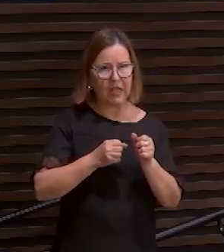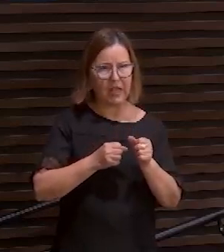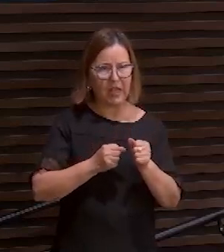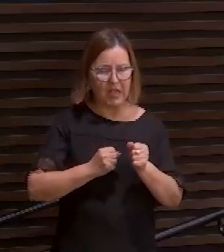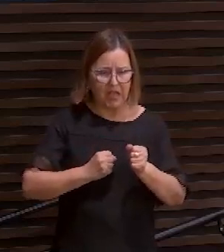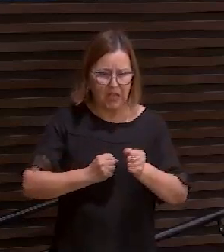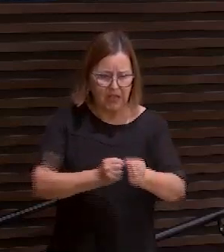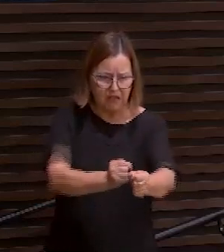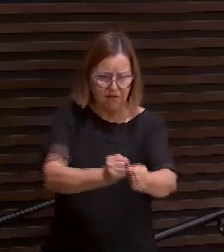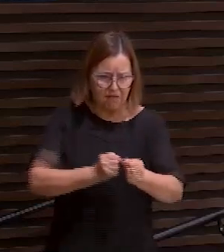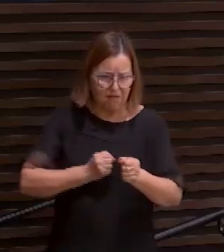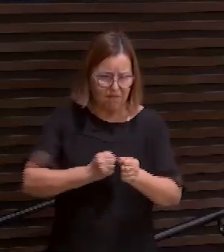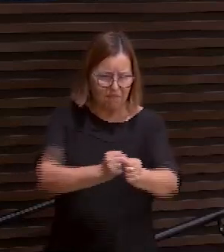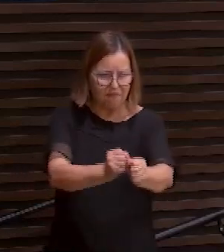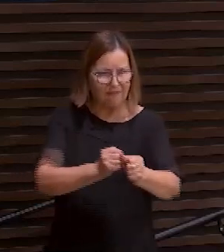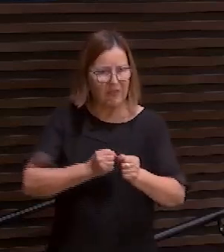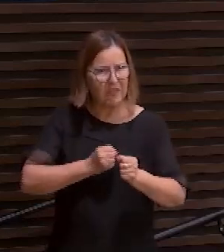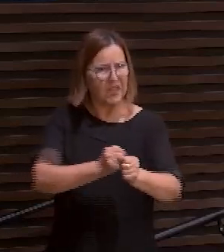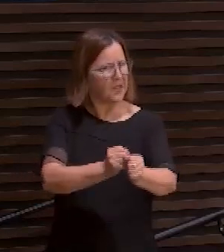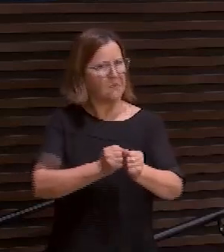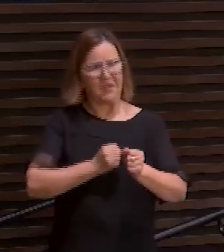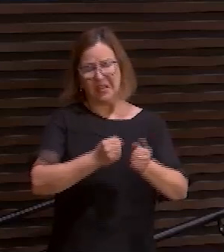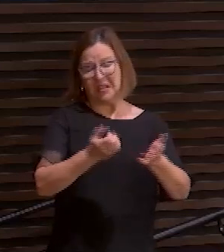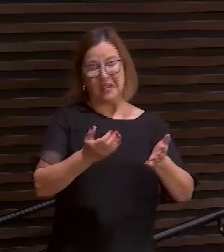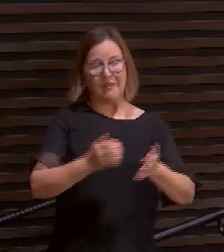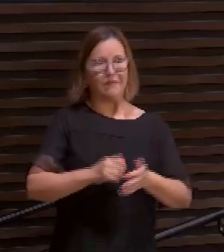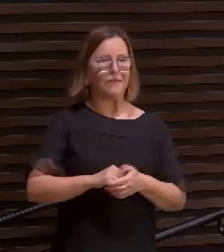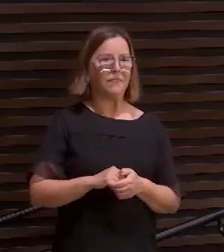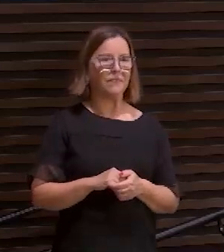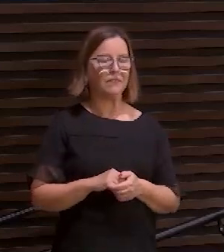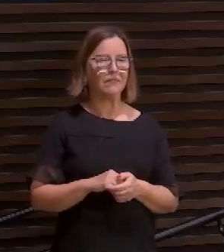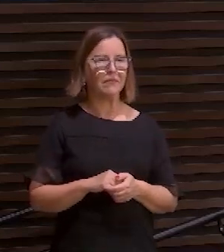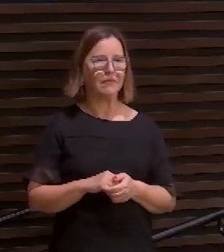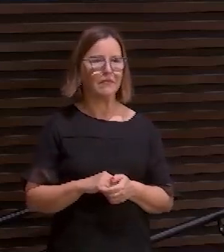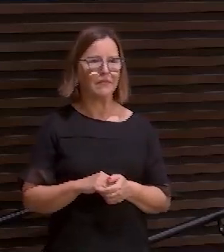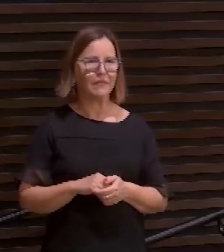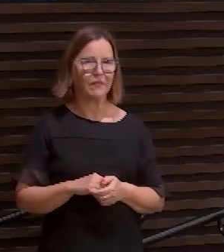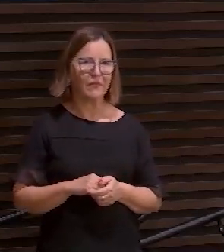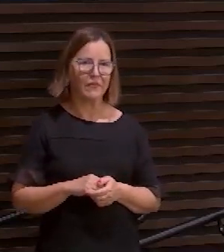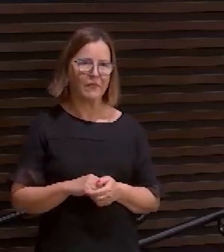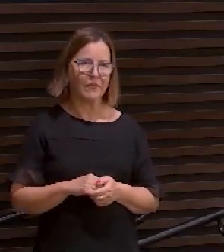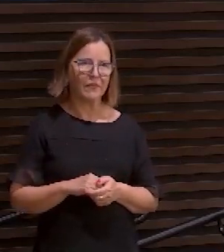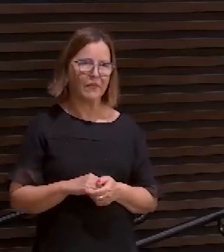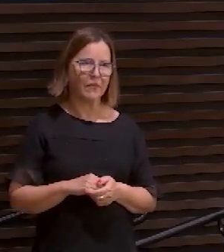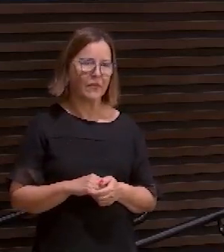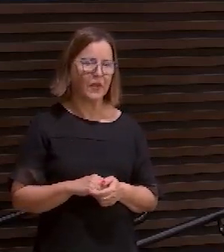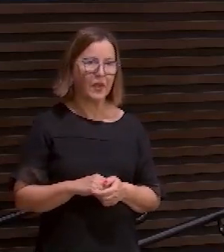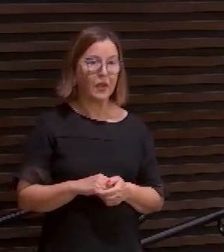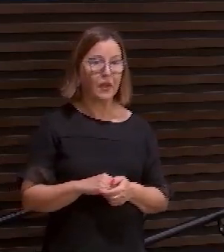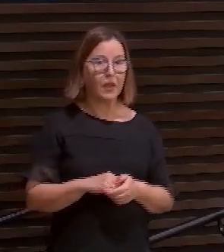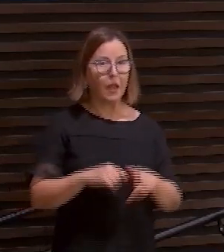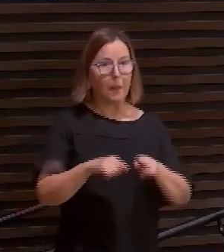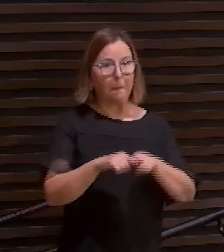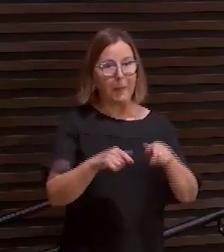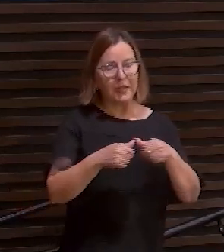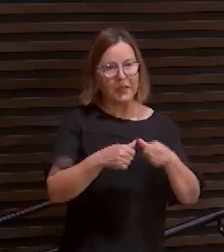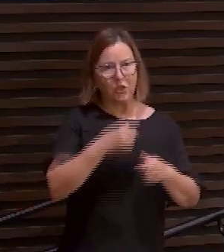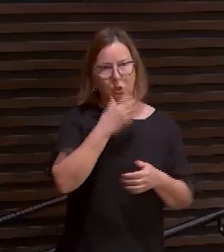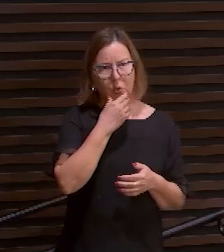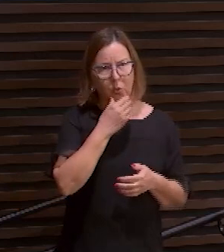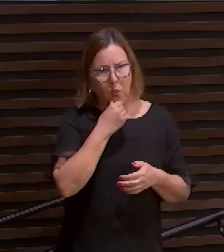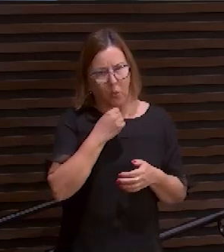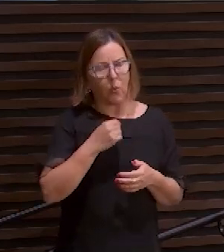era pedreiro. Vivem mudando coisa na Bíblia, mas tudo bem. Mas esse homem me faz tirar o chapéu.